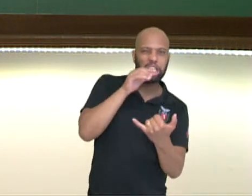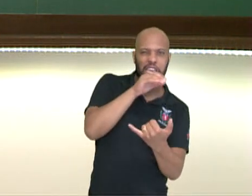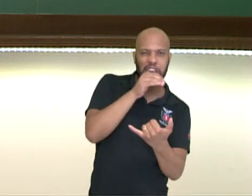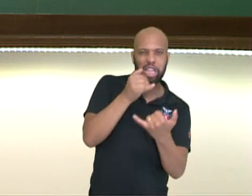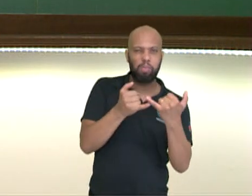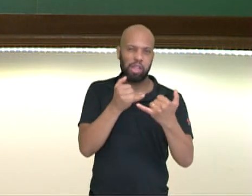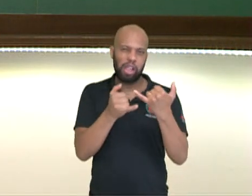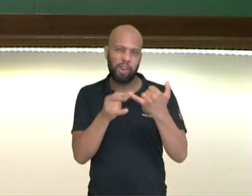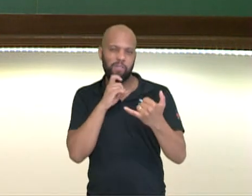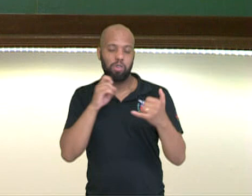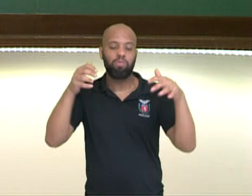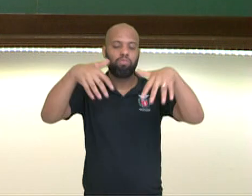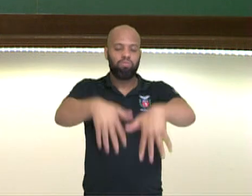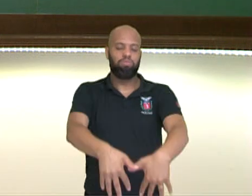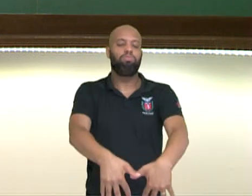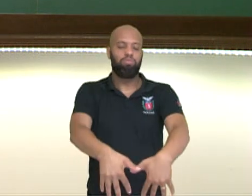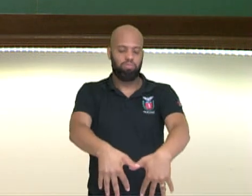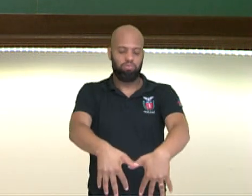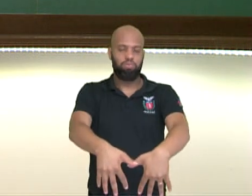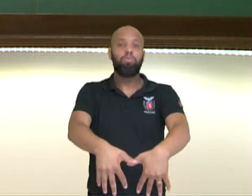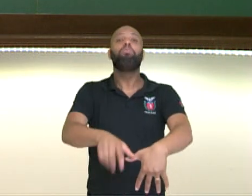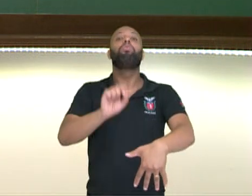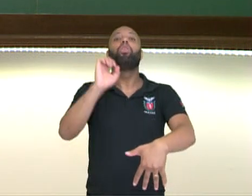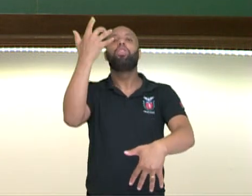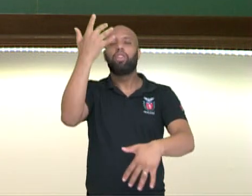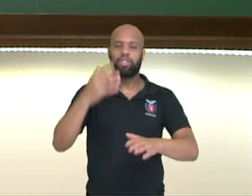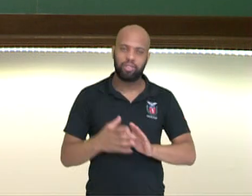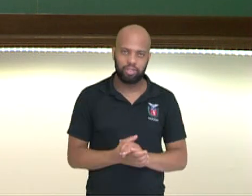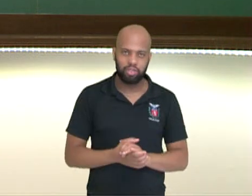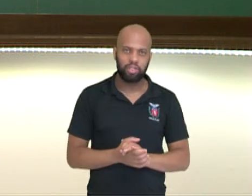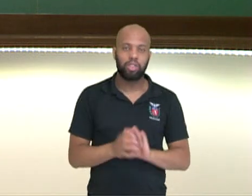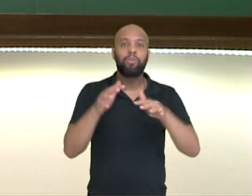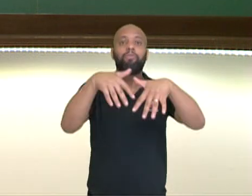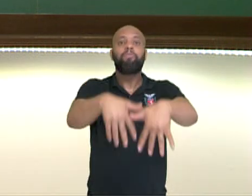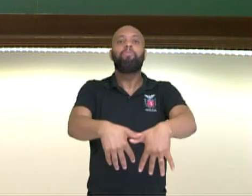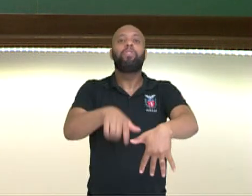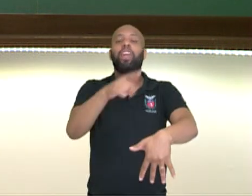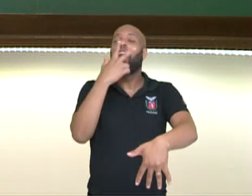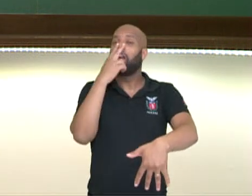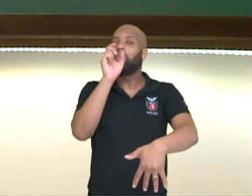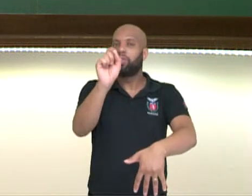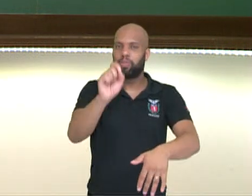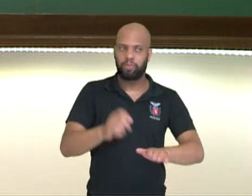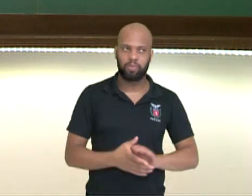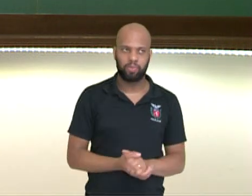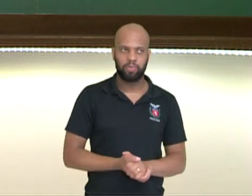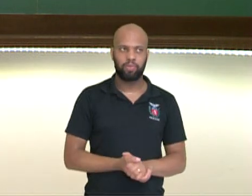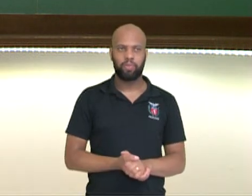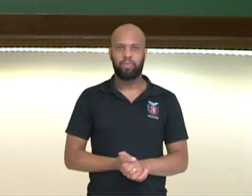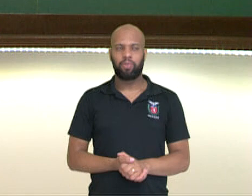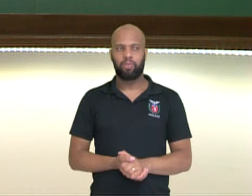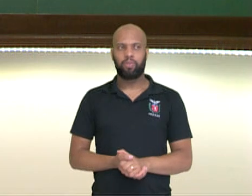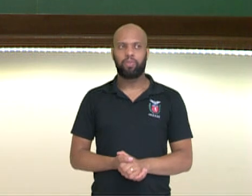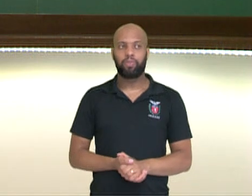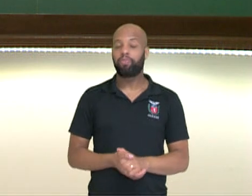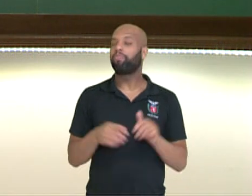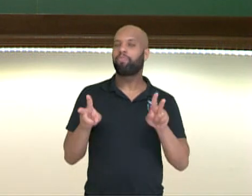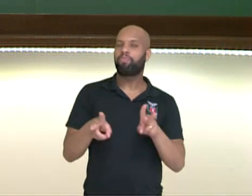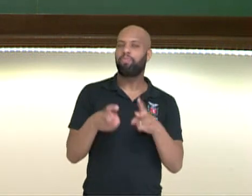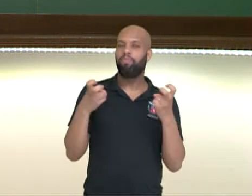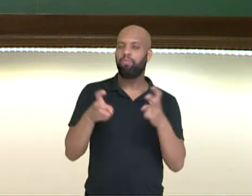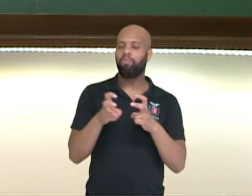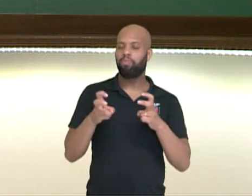mãos. O que vai acontecer? O que você acha que vai acontecer? Né? A gente vai